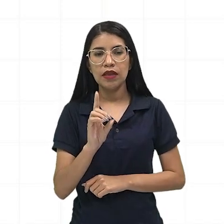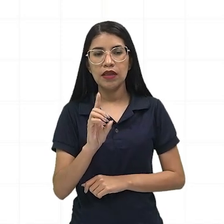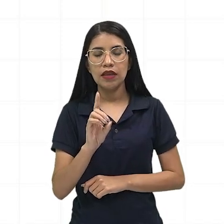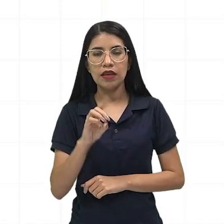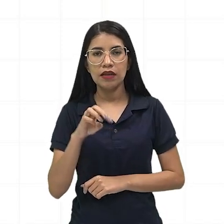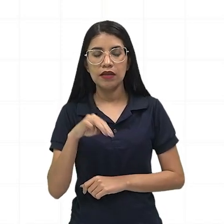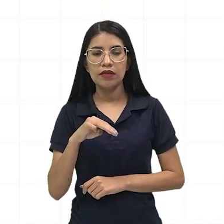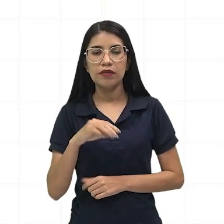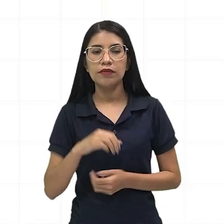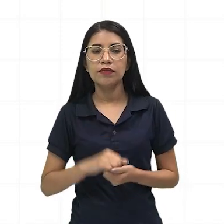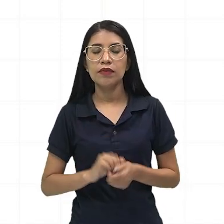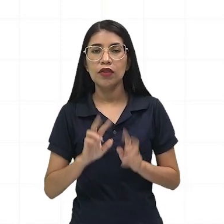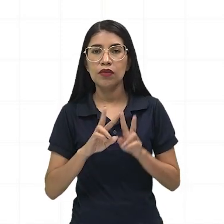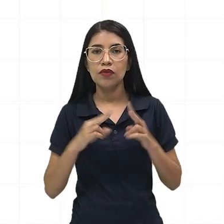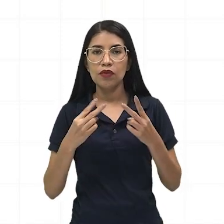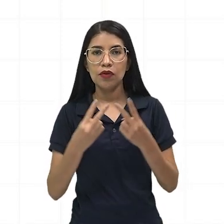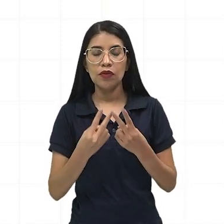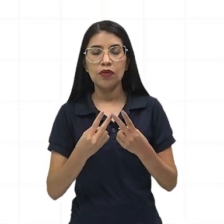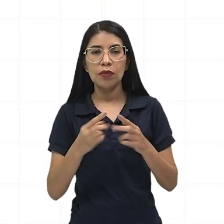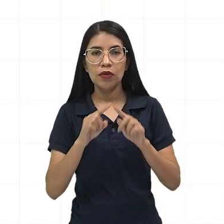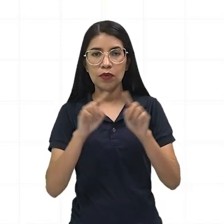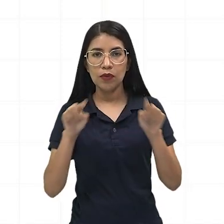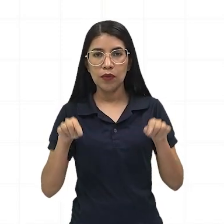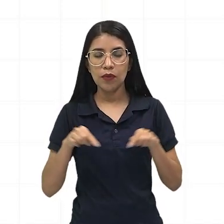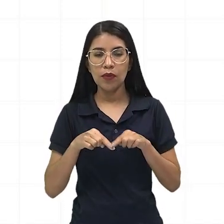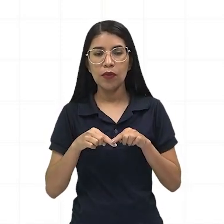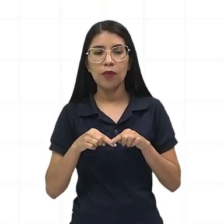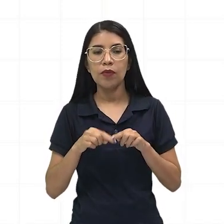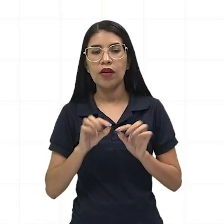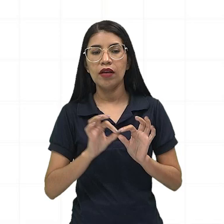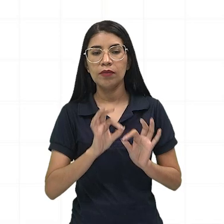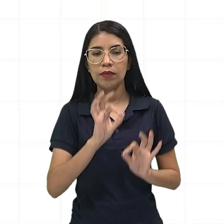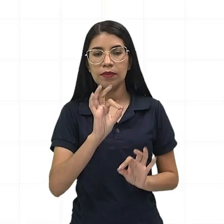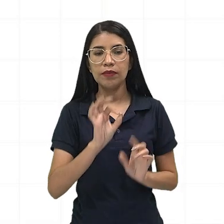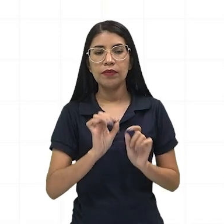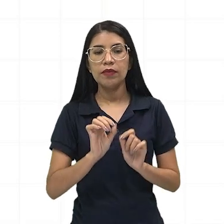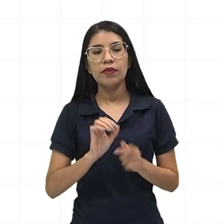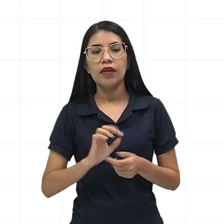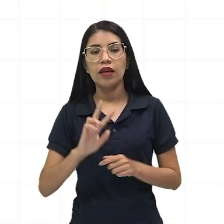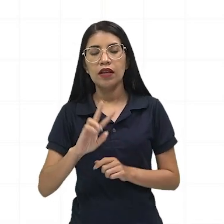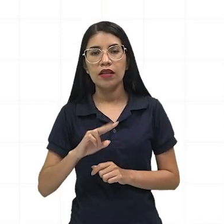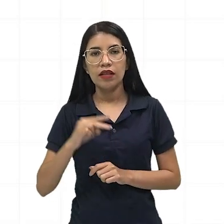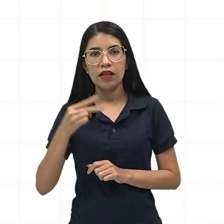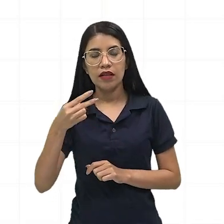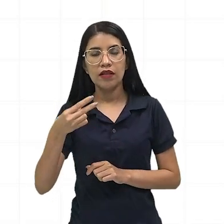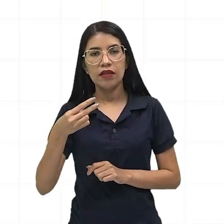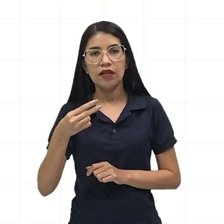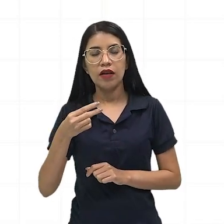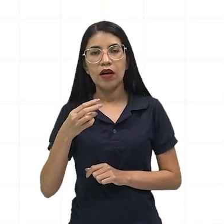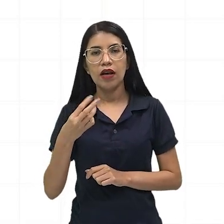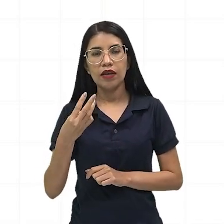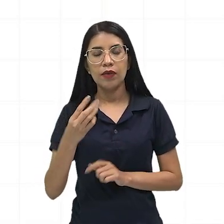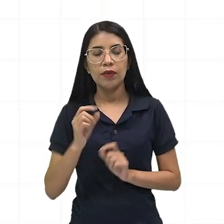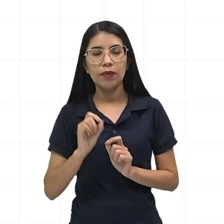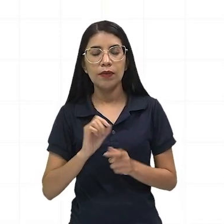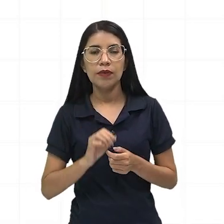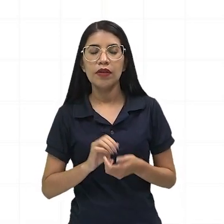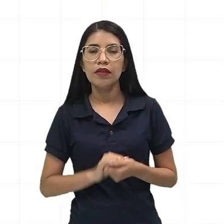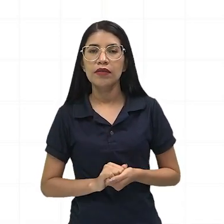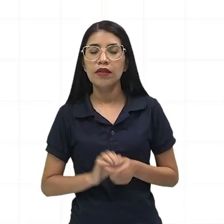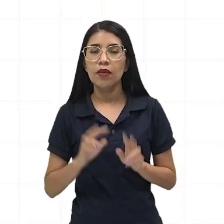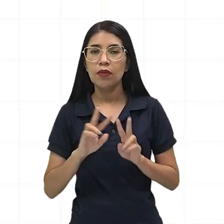de um cubo é igual à medida da aresta elevada ao cubo, temos, então, a seguinte relação. Ora, o que